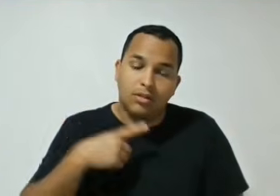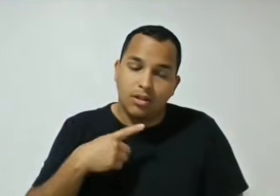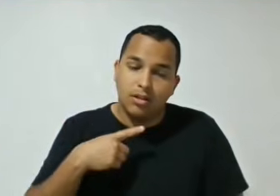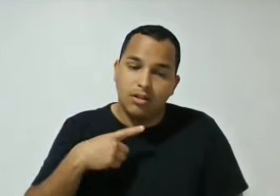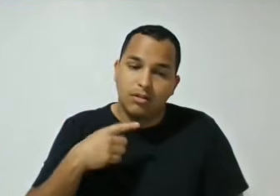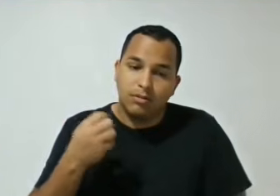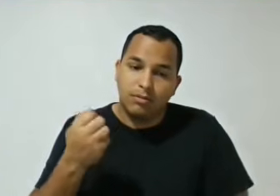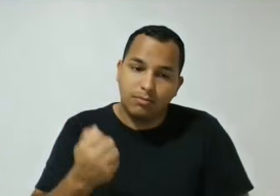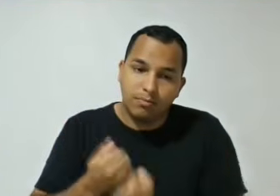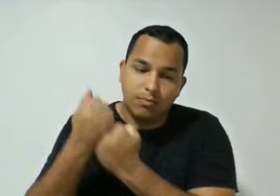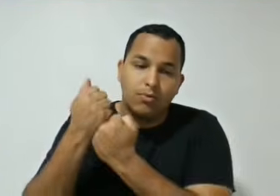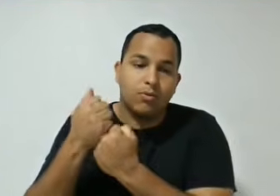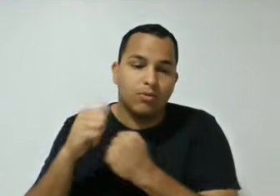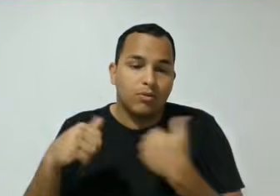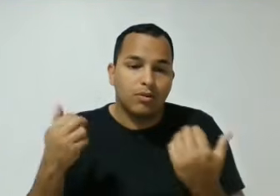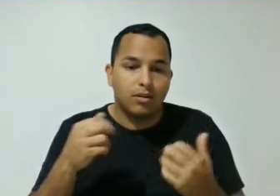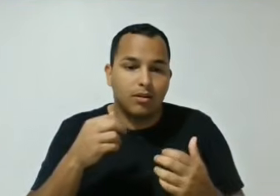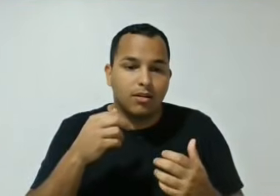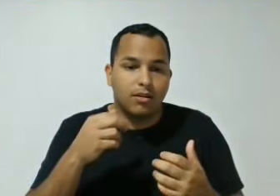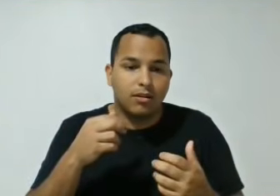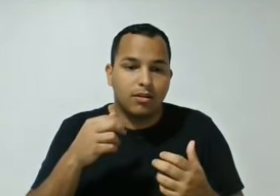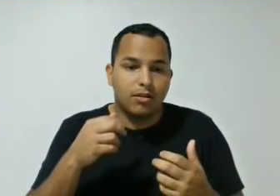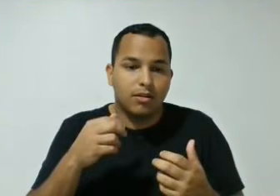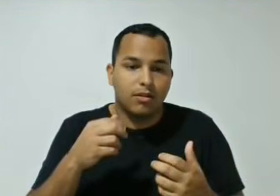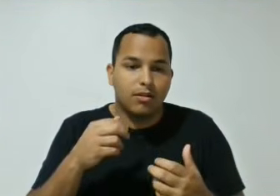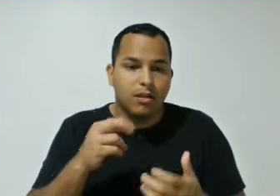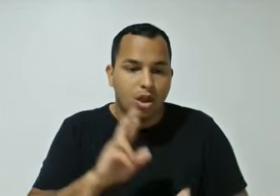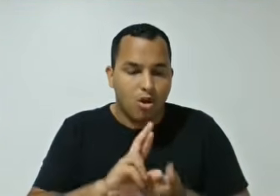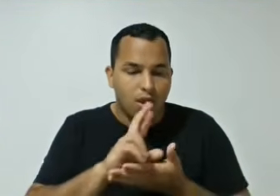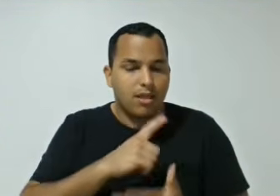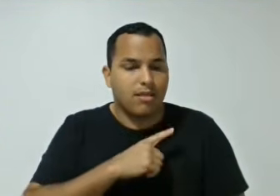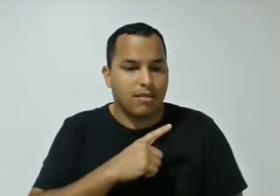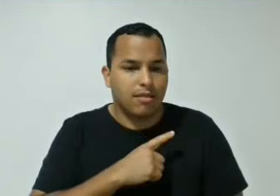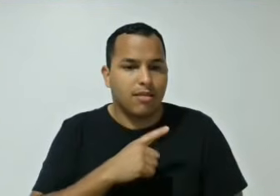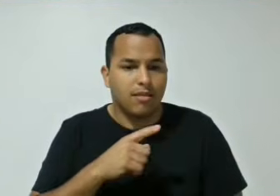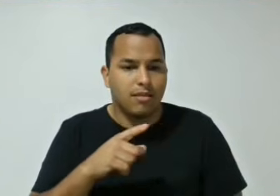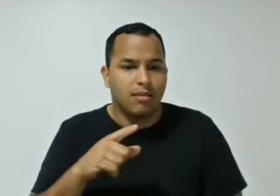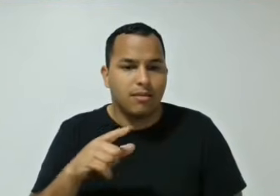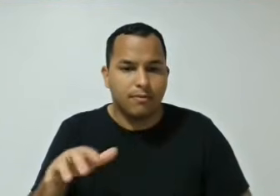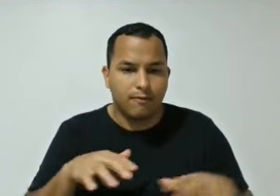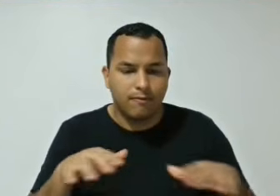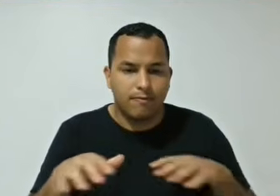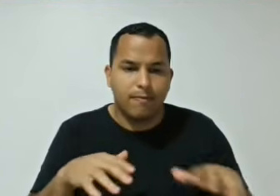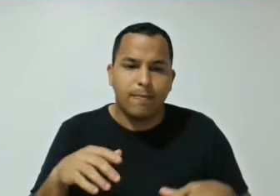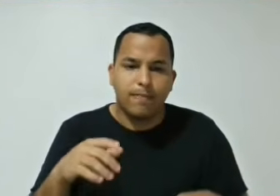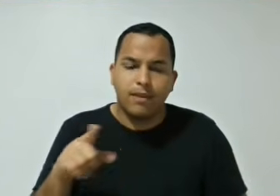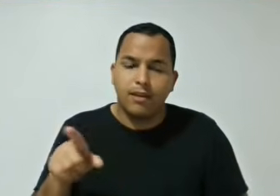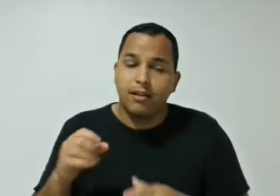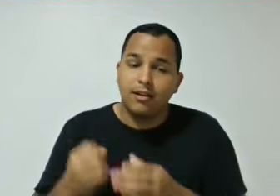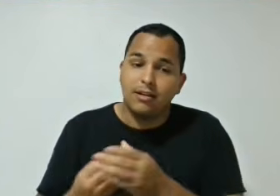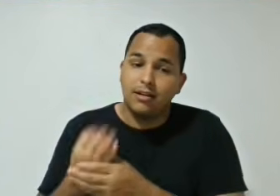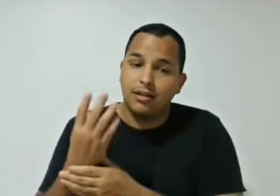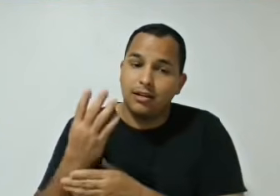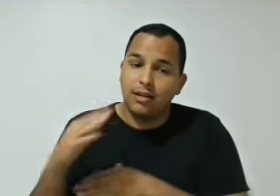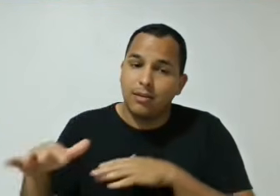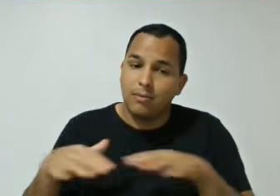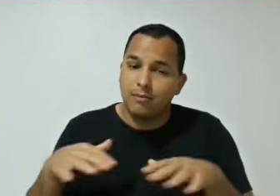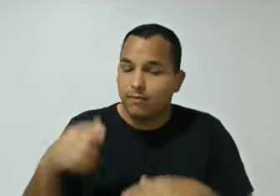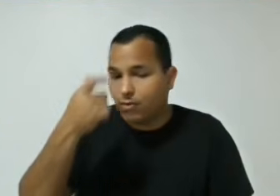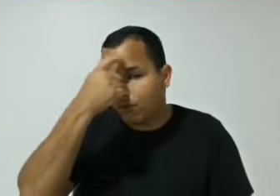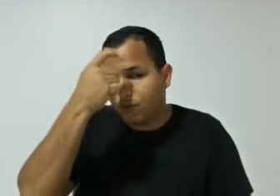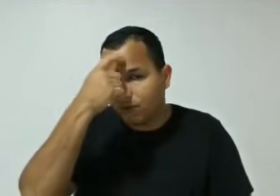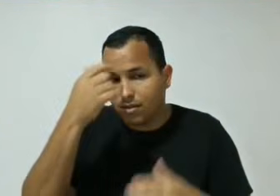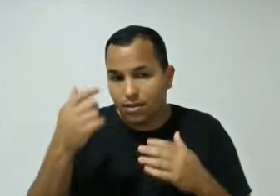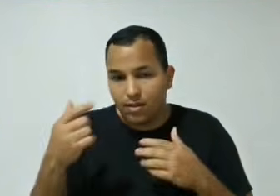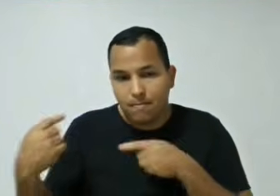incentivo, a nossa turma reconhece isso, somos cria desse movimento, foram servidores praticamente que criaram para a gente uma consciência política de Estado